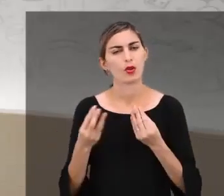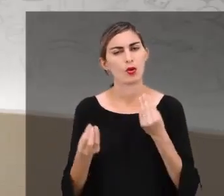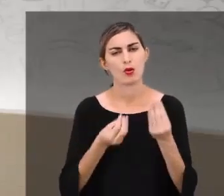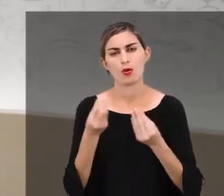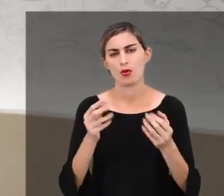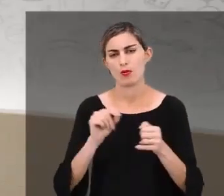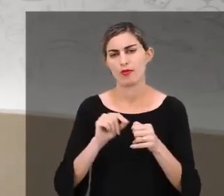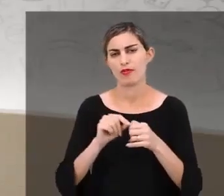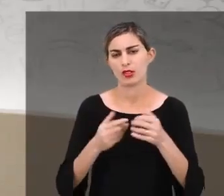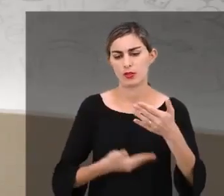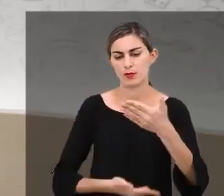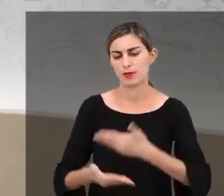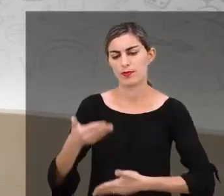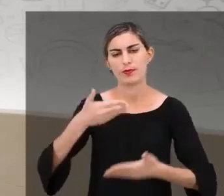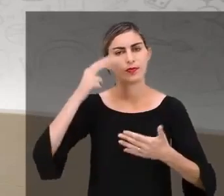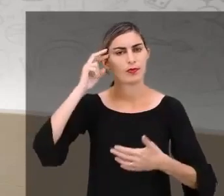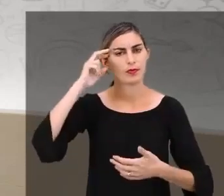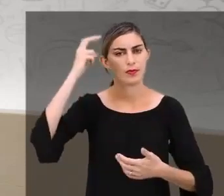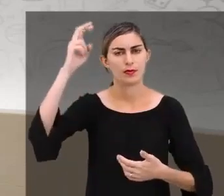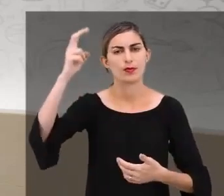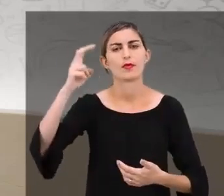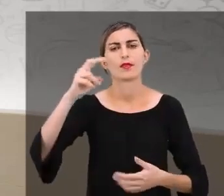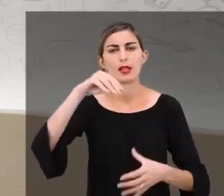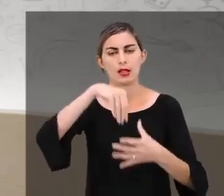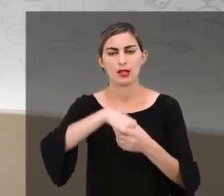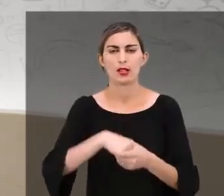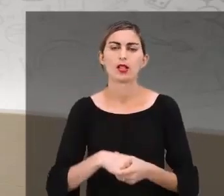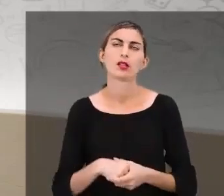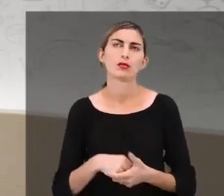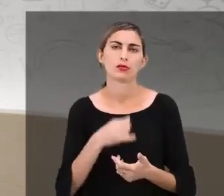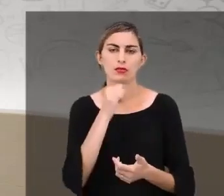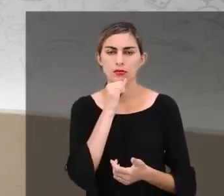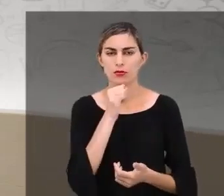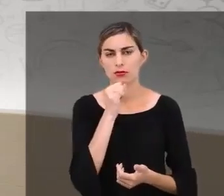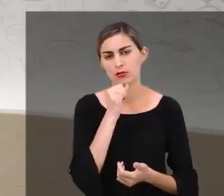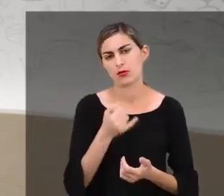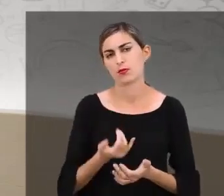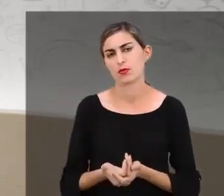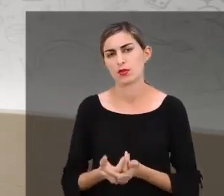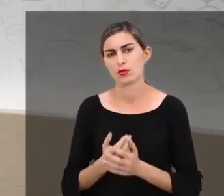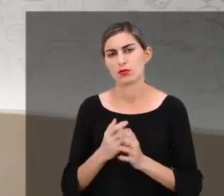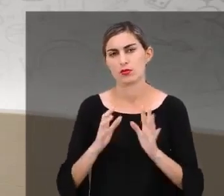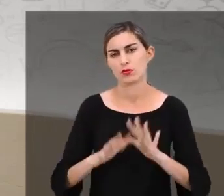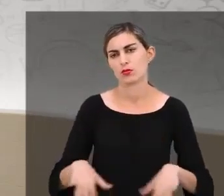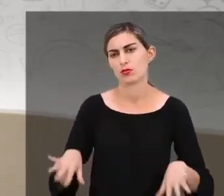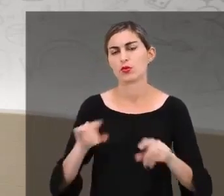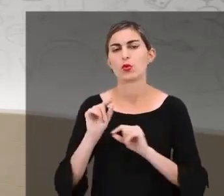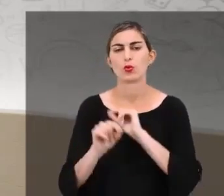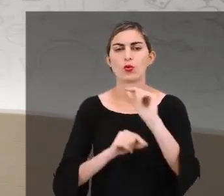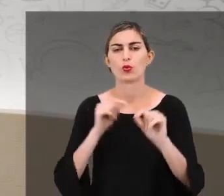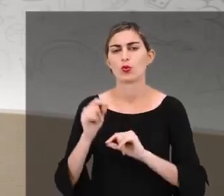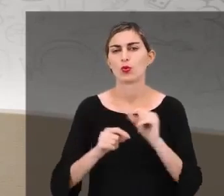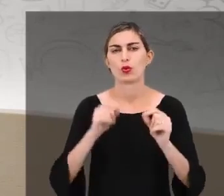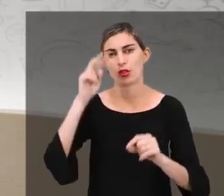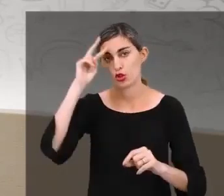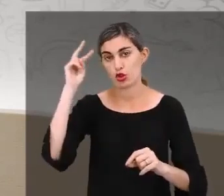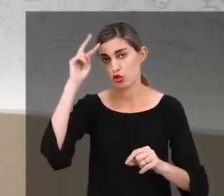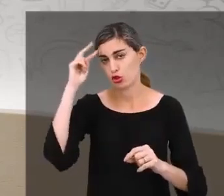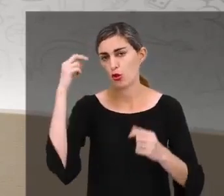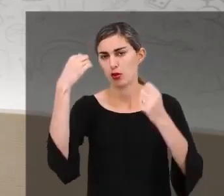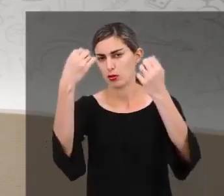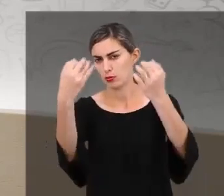Como fazer mediação cultural dentro, por exemplo, de um cenário em que se vai contar uma